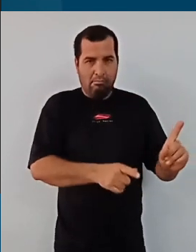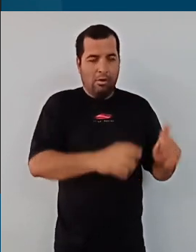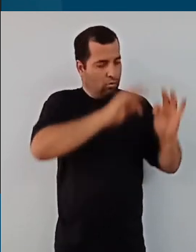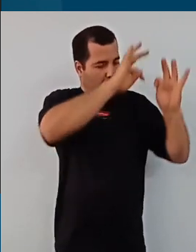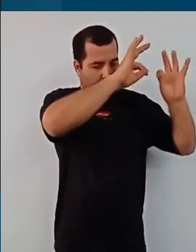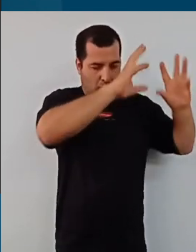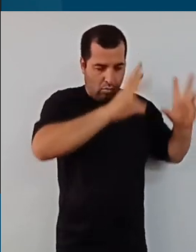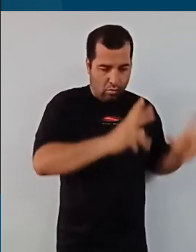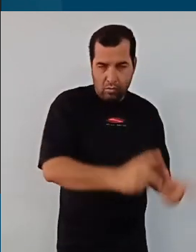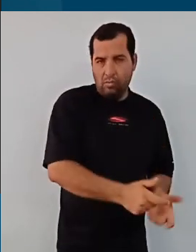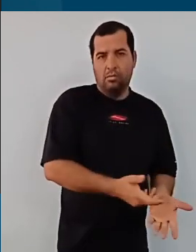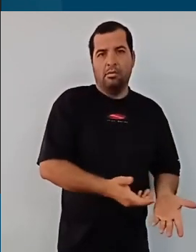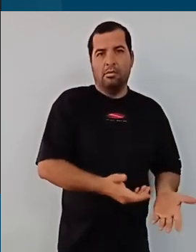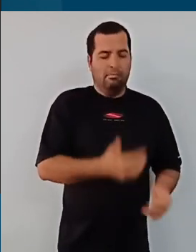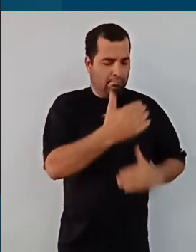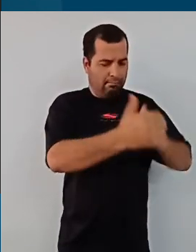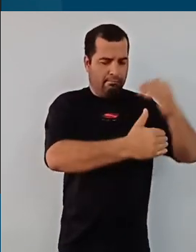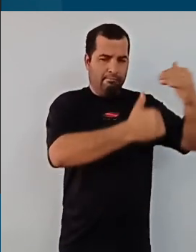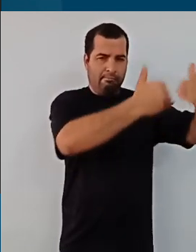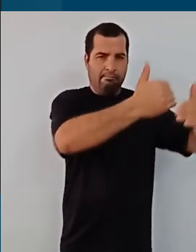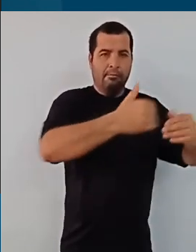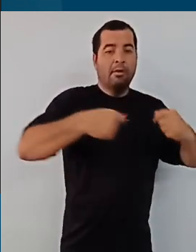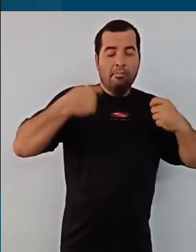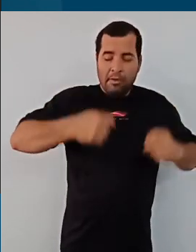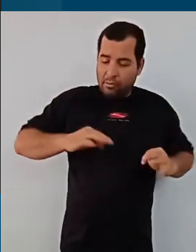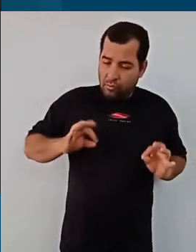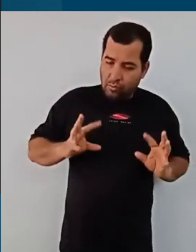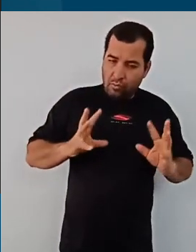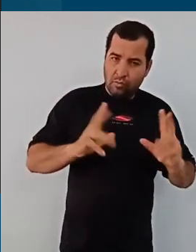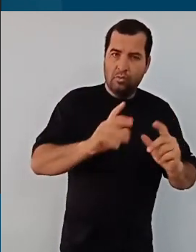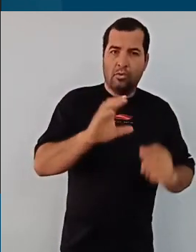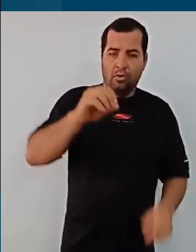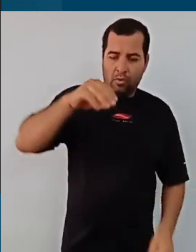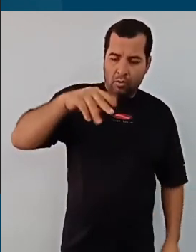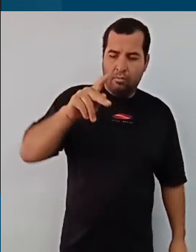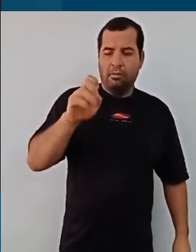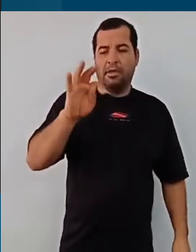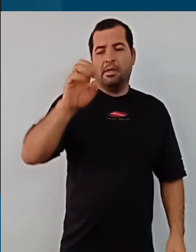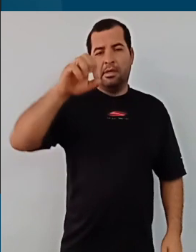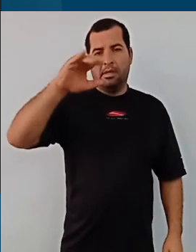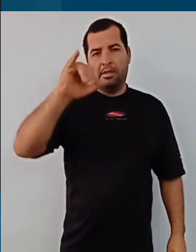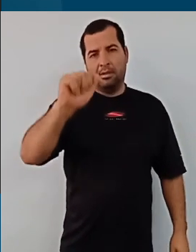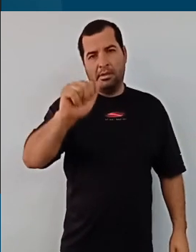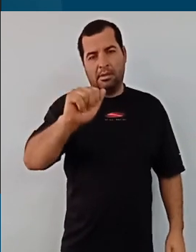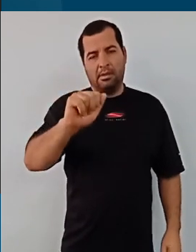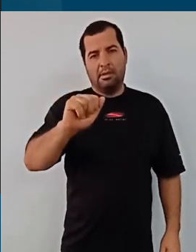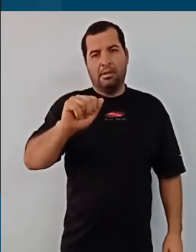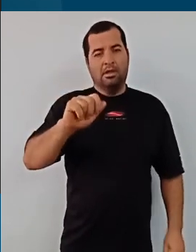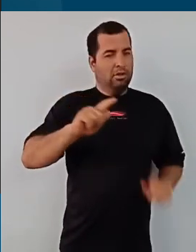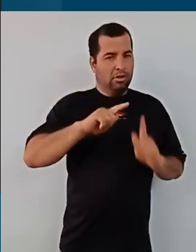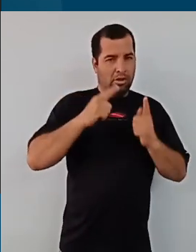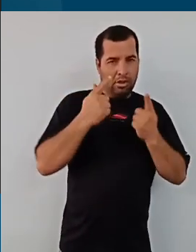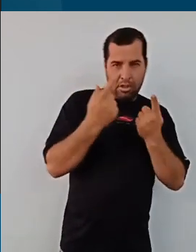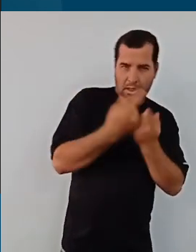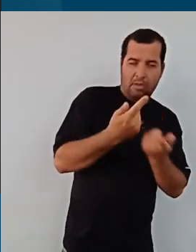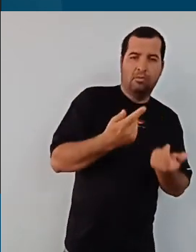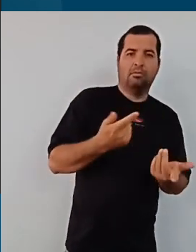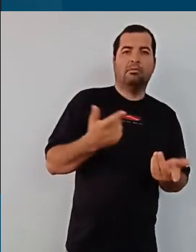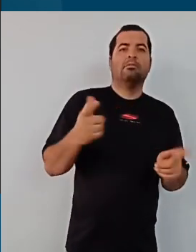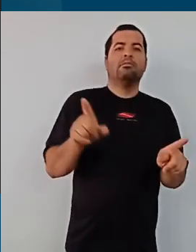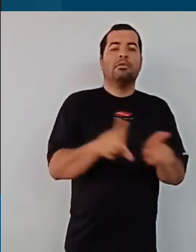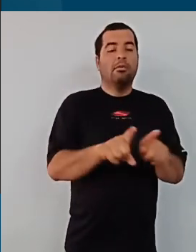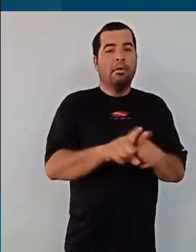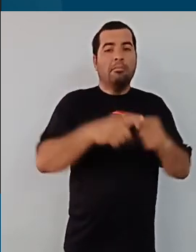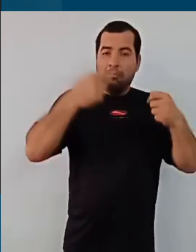que precisa ter todas aquelas competências que você colocou ali como competências gerais, precisa